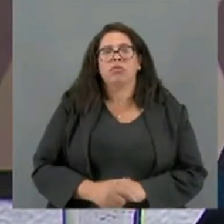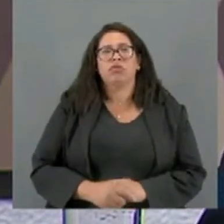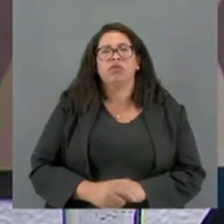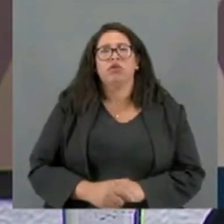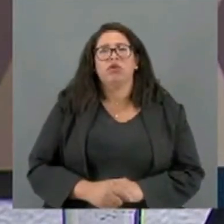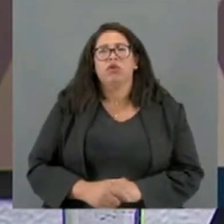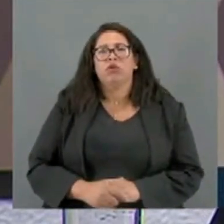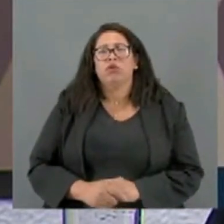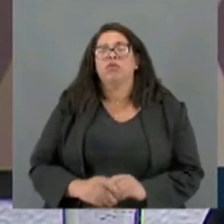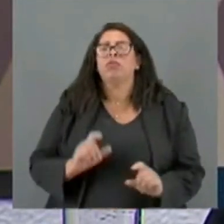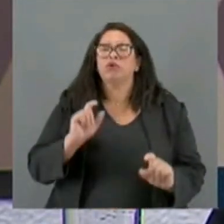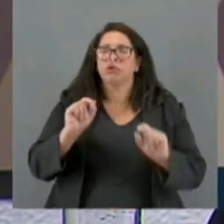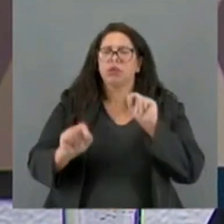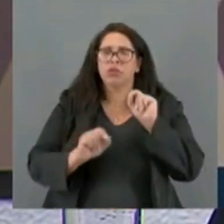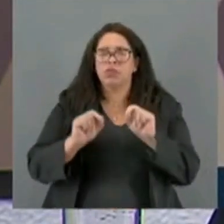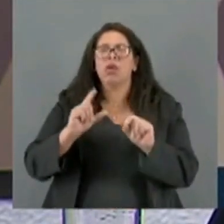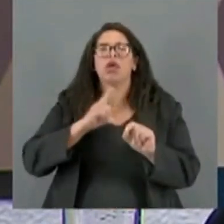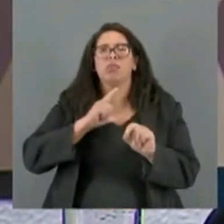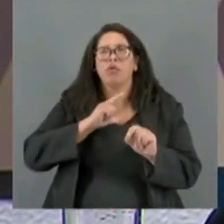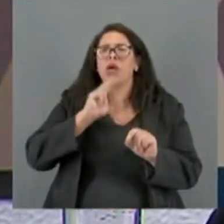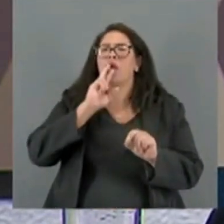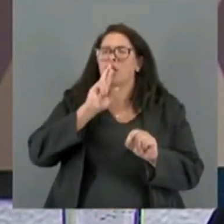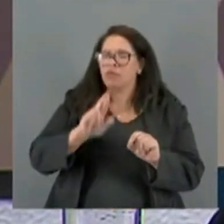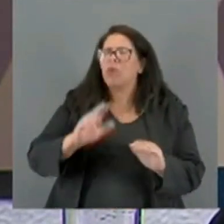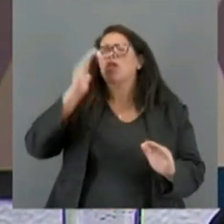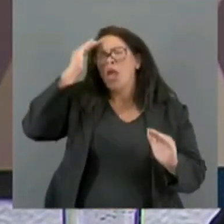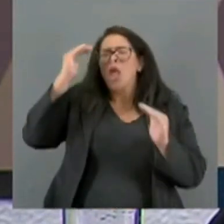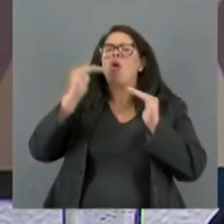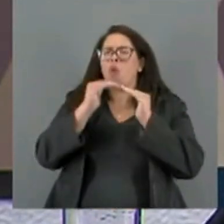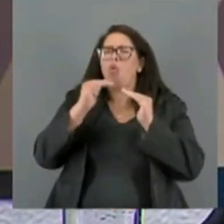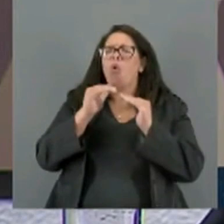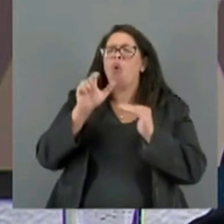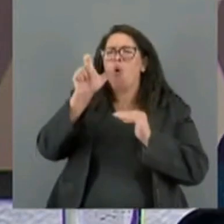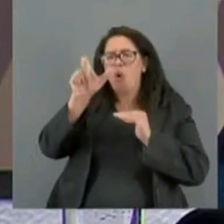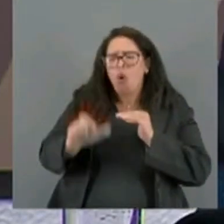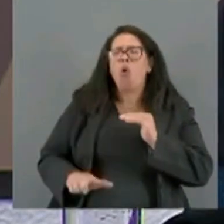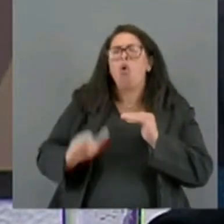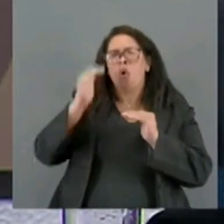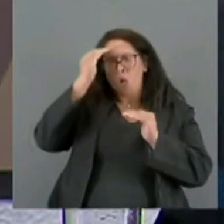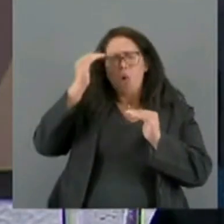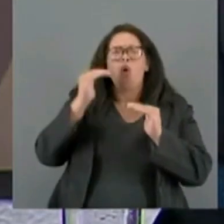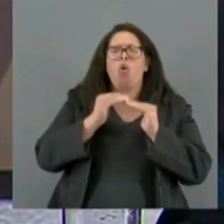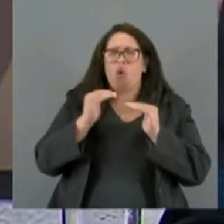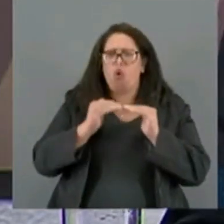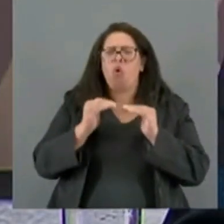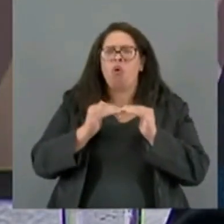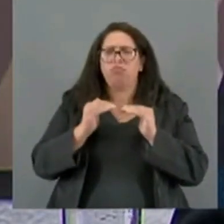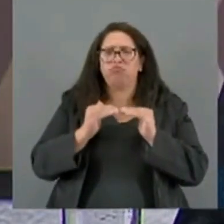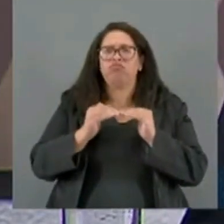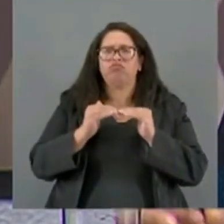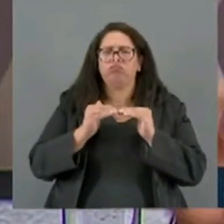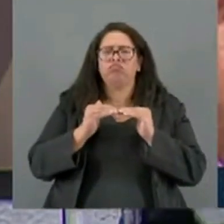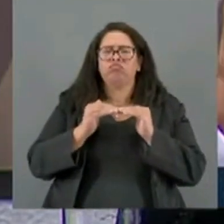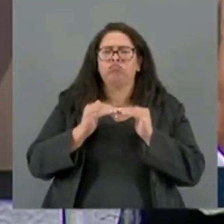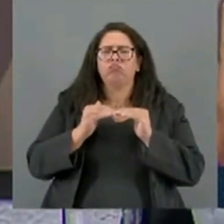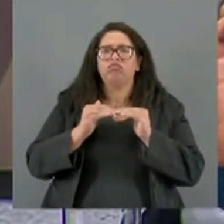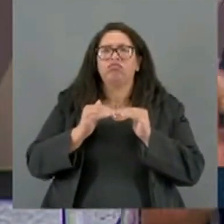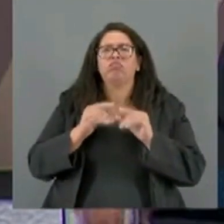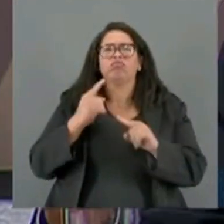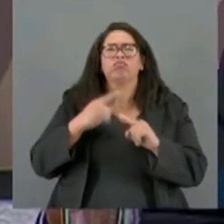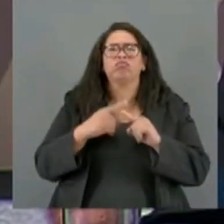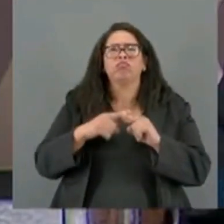O que tenho a respondê-la é que concordo plenamente com o vosso ponto de vista, por